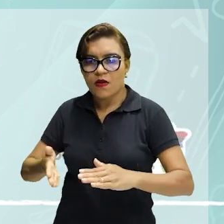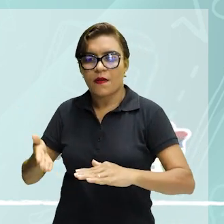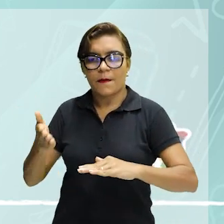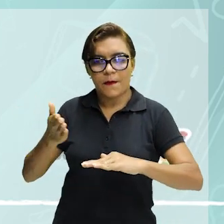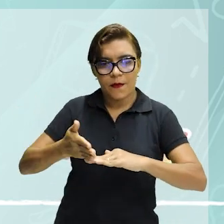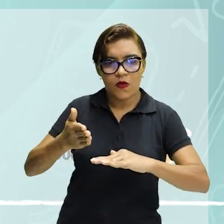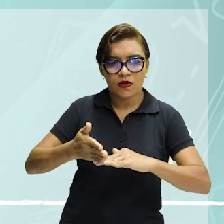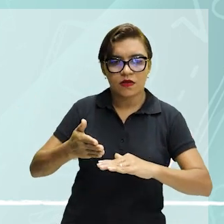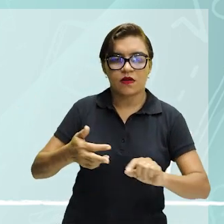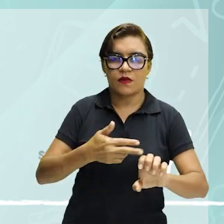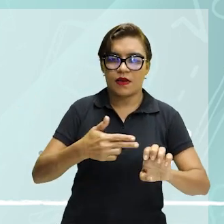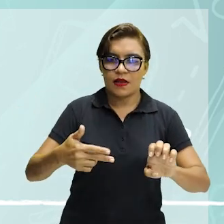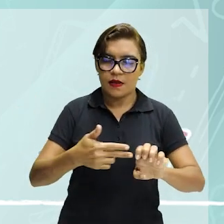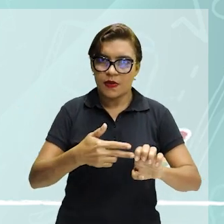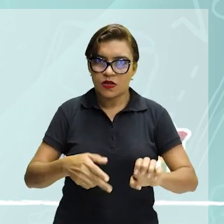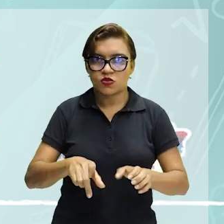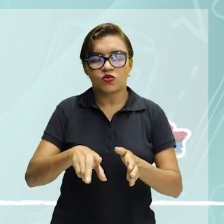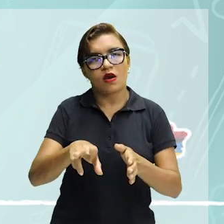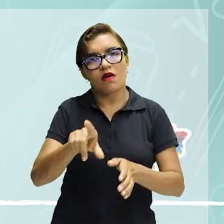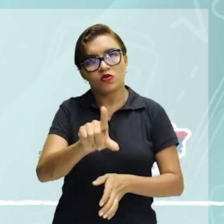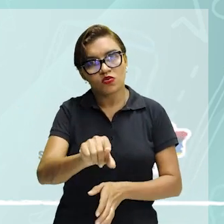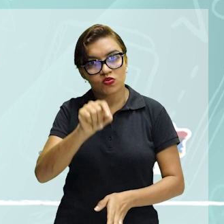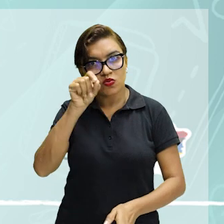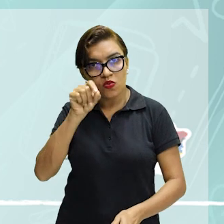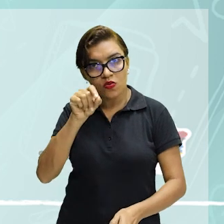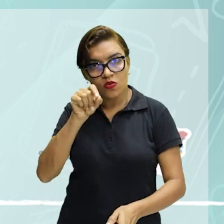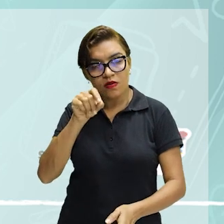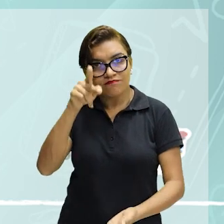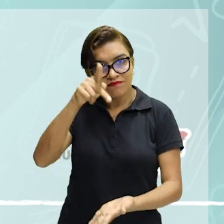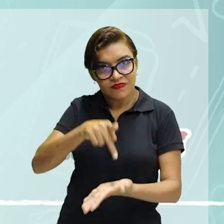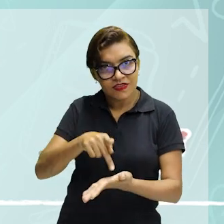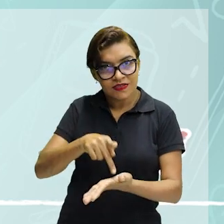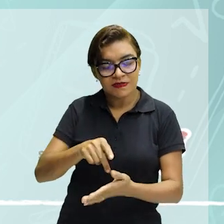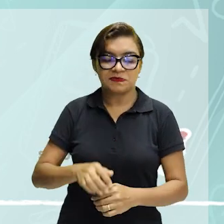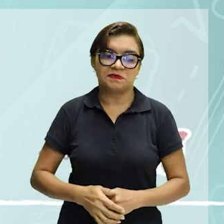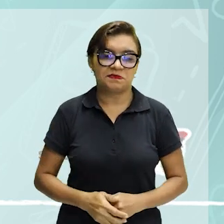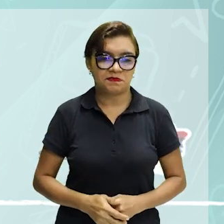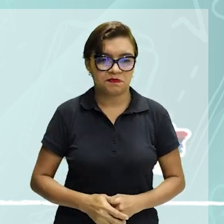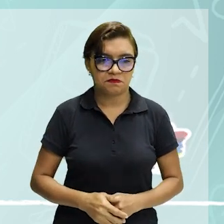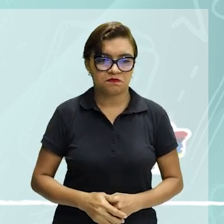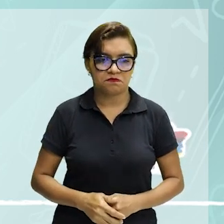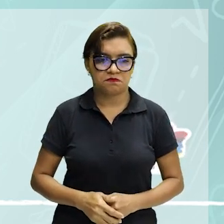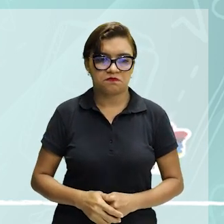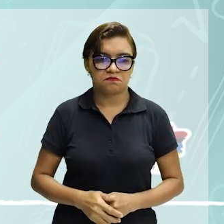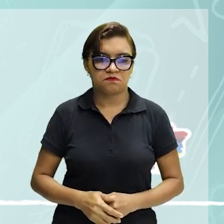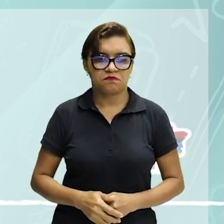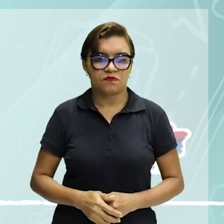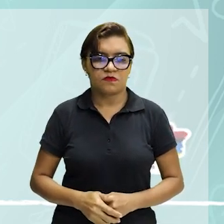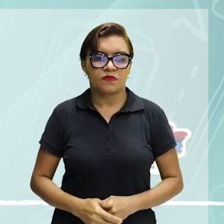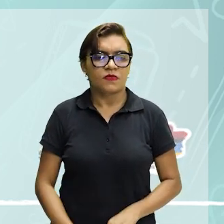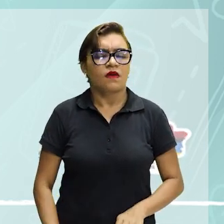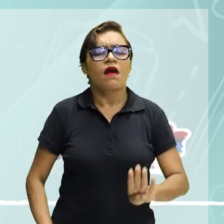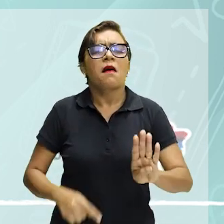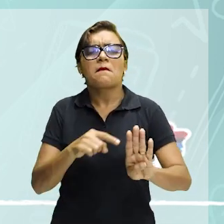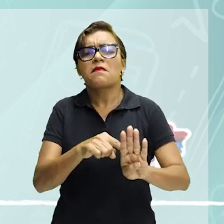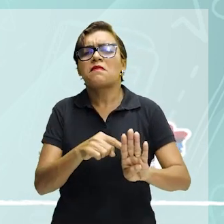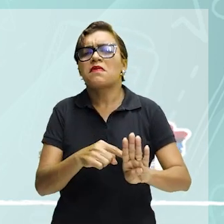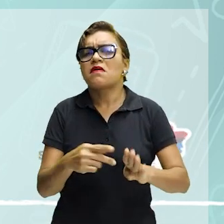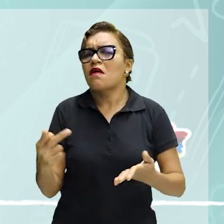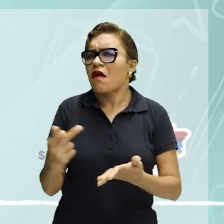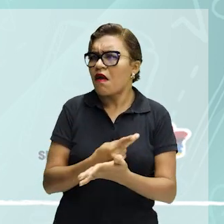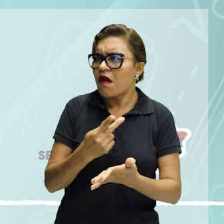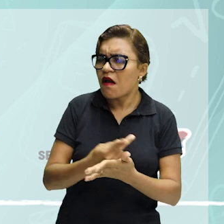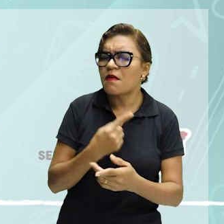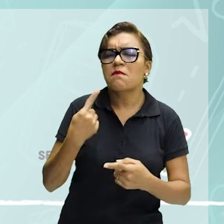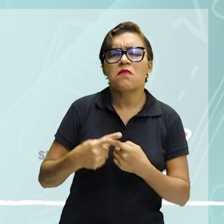identifique a afirmação verdadeira. Bom, por que não é a letra B? Por exemplo, aqui já destacamos que a resposta